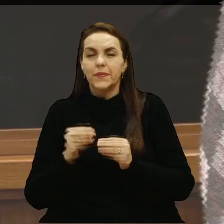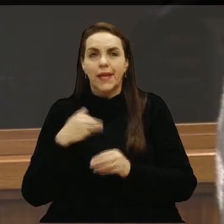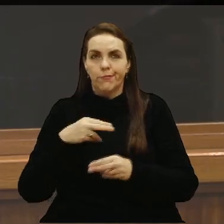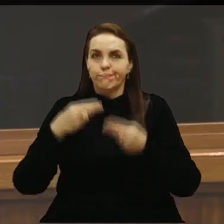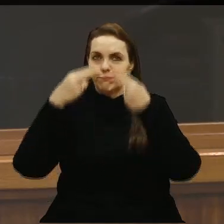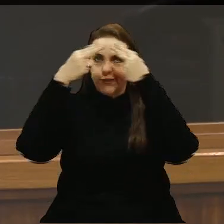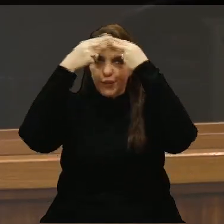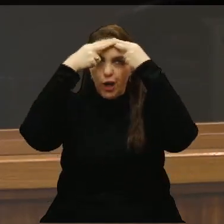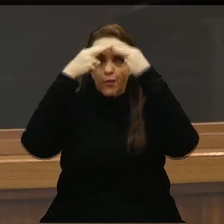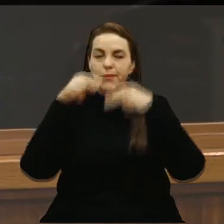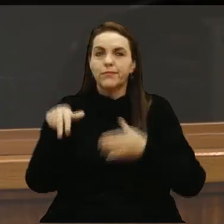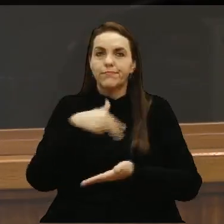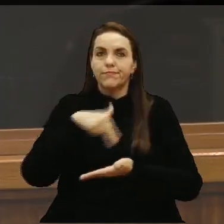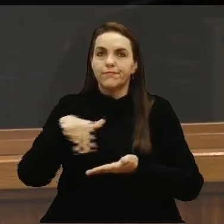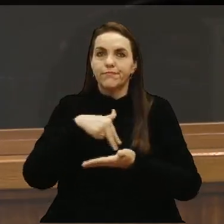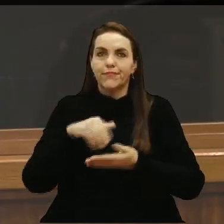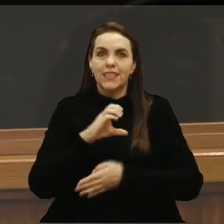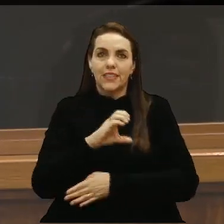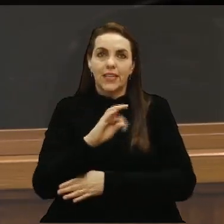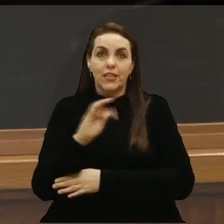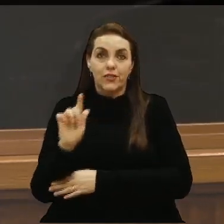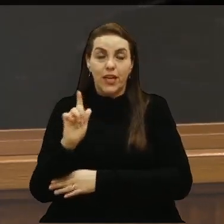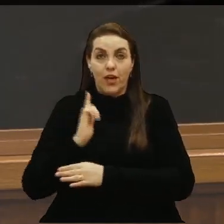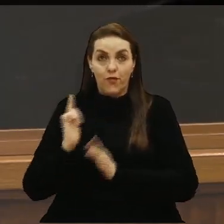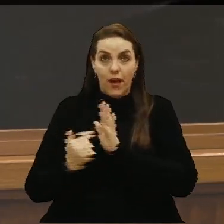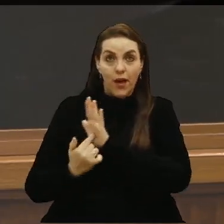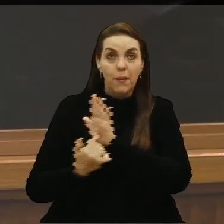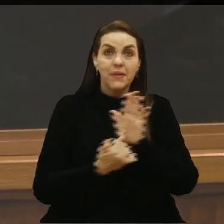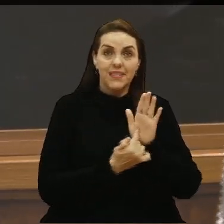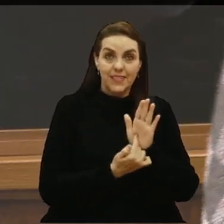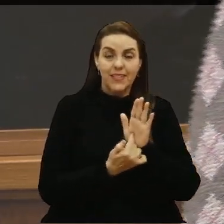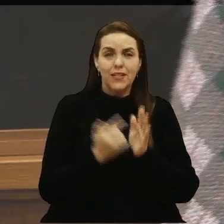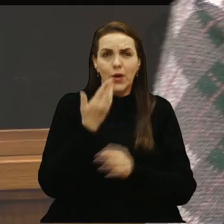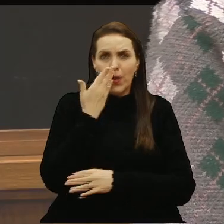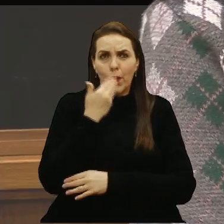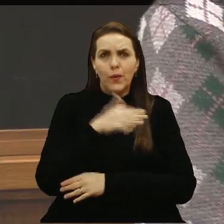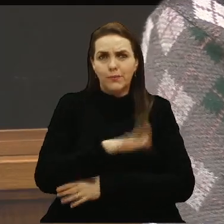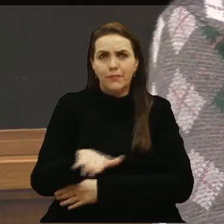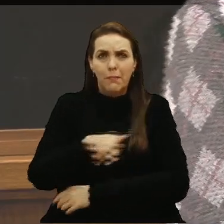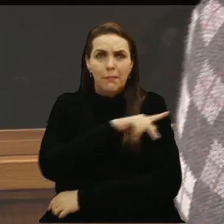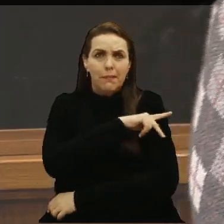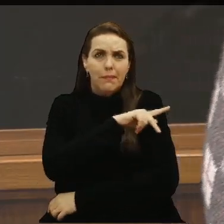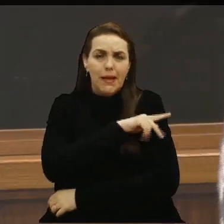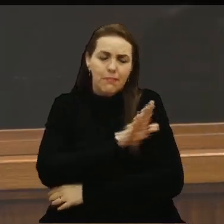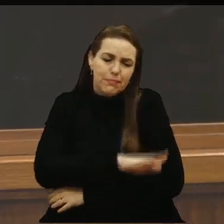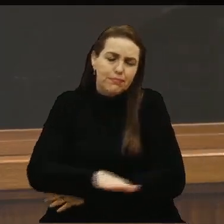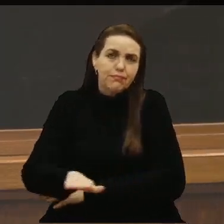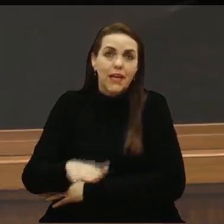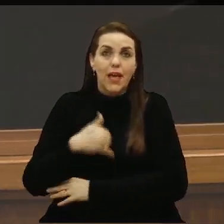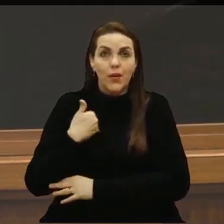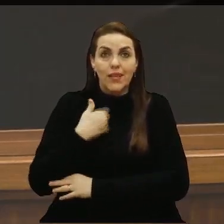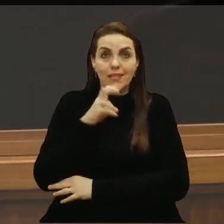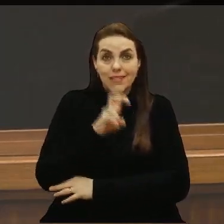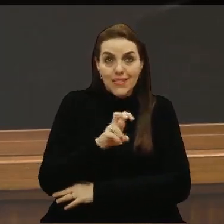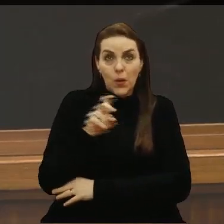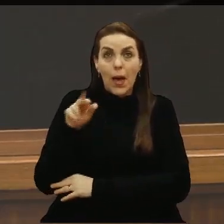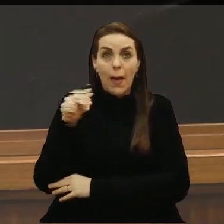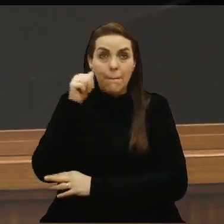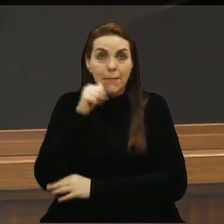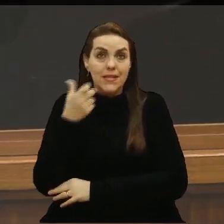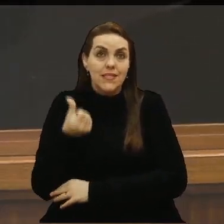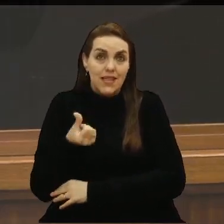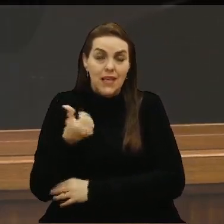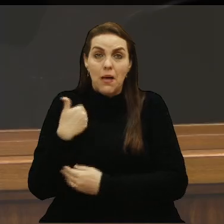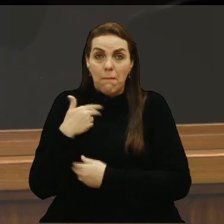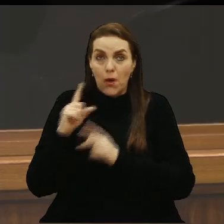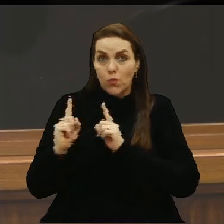num CTG, e quando eu fui na apresentação, eu estava no Jardim da Infância, tinha 5 anos, e a minha irmã tinha 6, o meu par não foi.